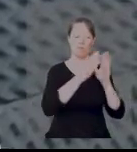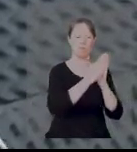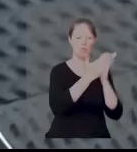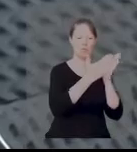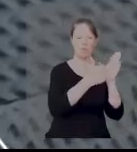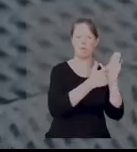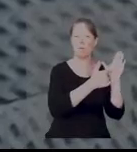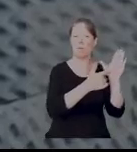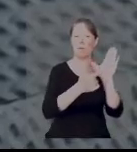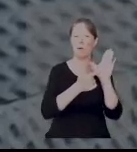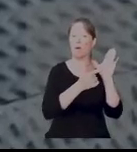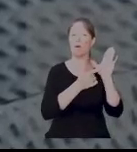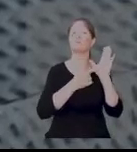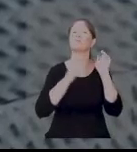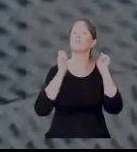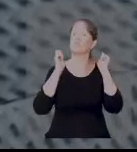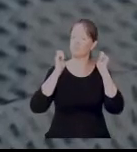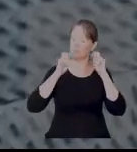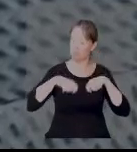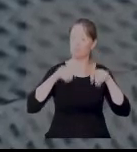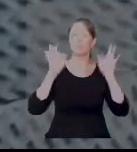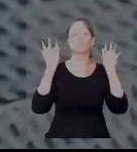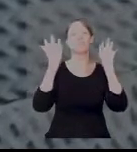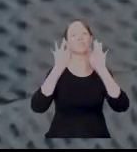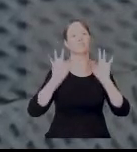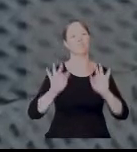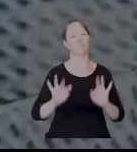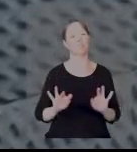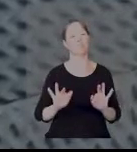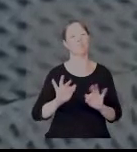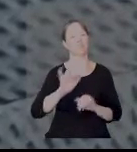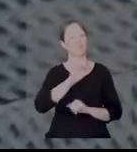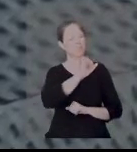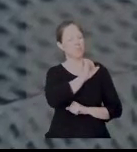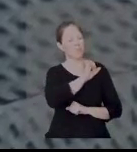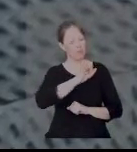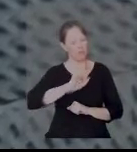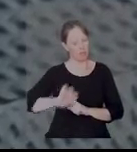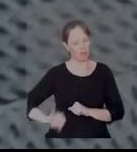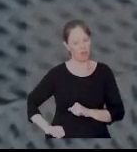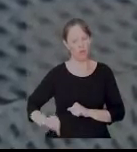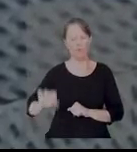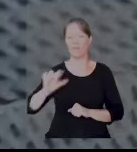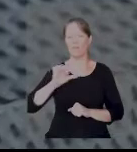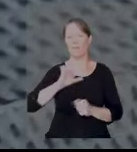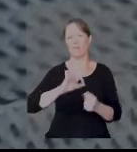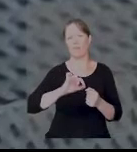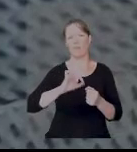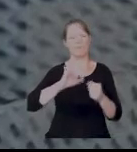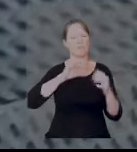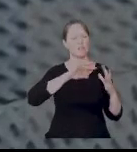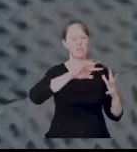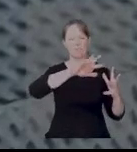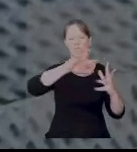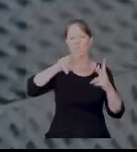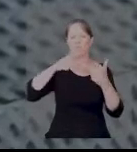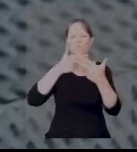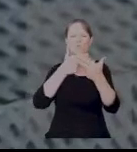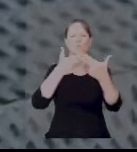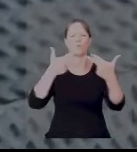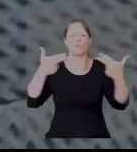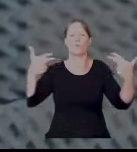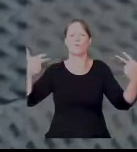nós podemos estar alegres e felizes. De fato, o Senhor fez grandes coisas por